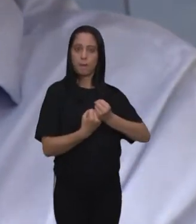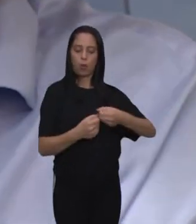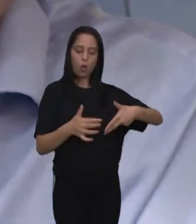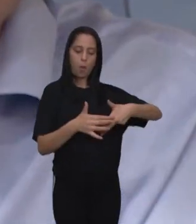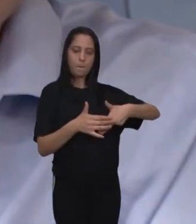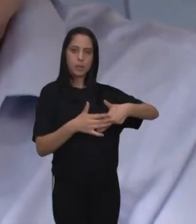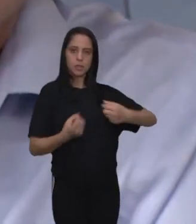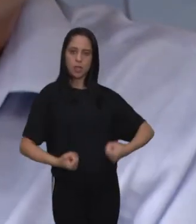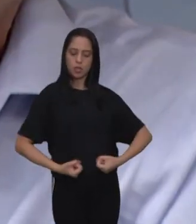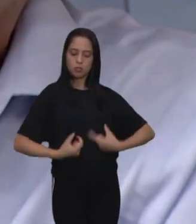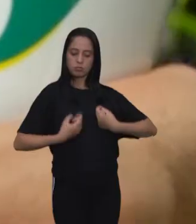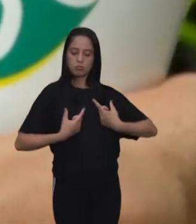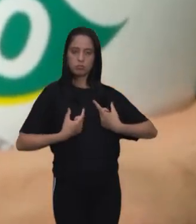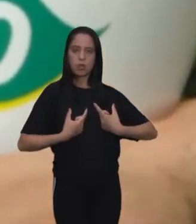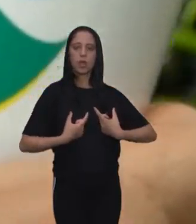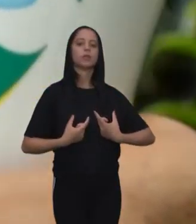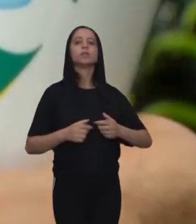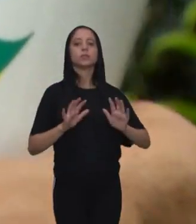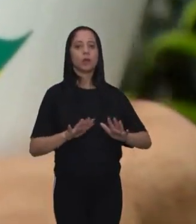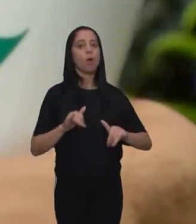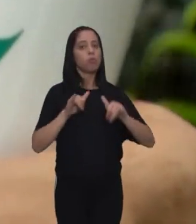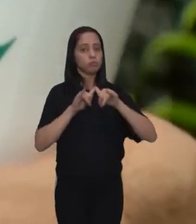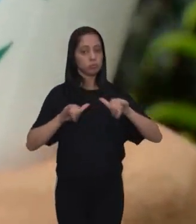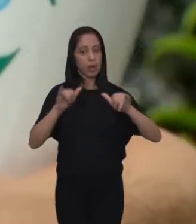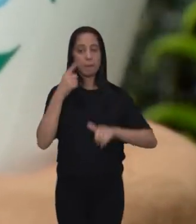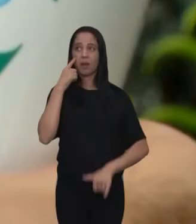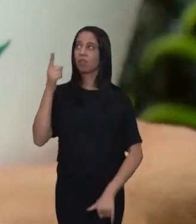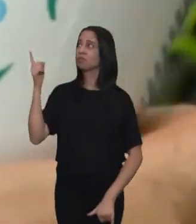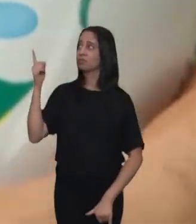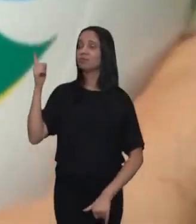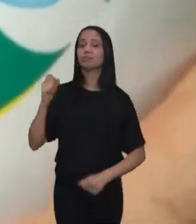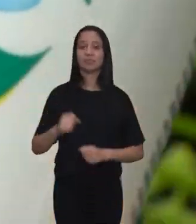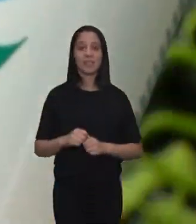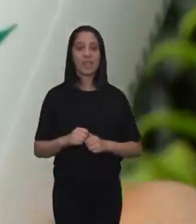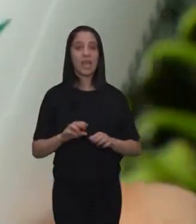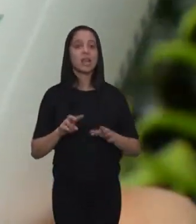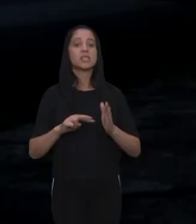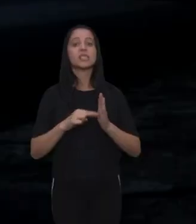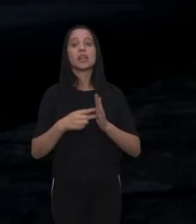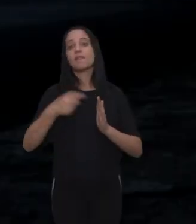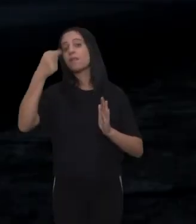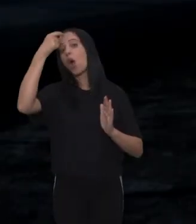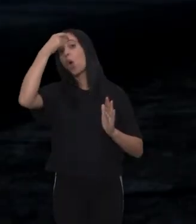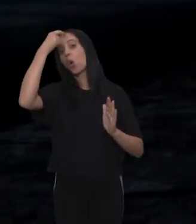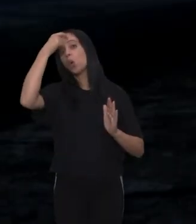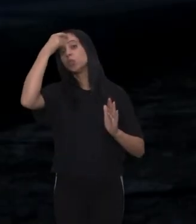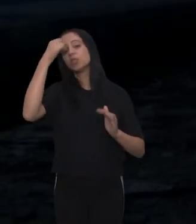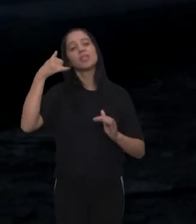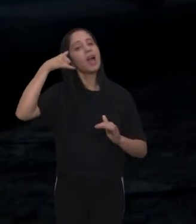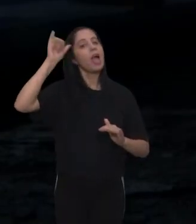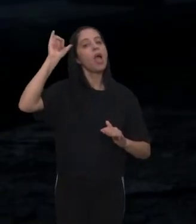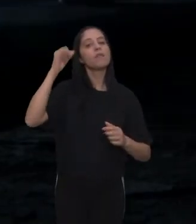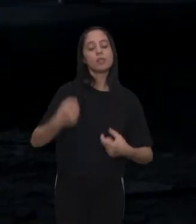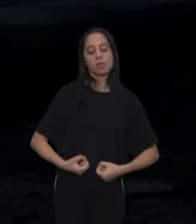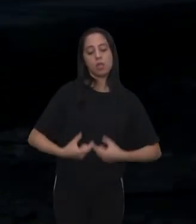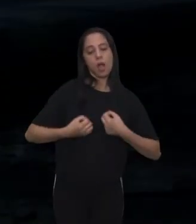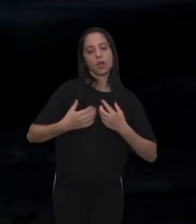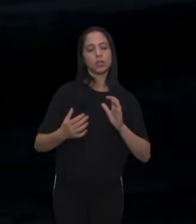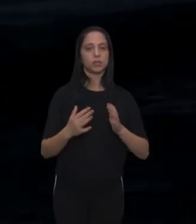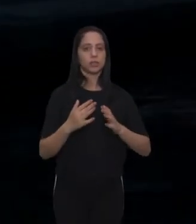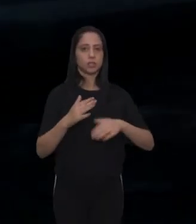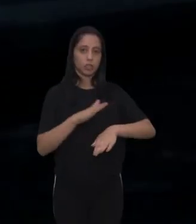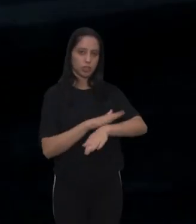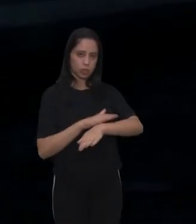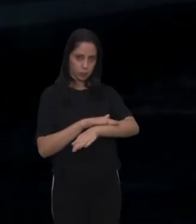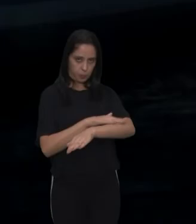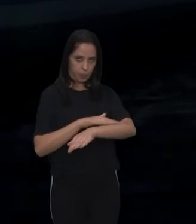e cardiológico da câmara campanhas como estas podem ser um caminho para a conscientização e prevenção do câncer de pele